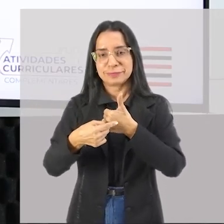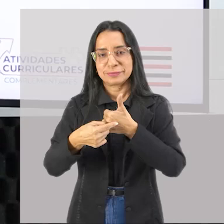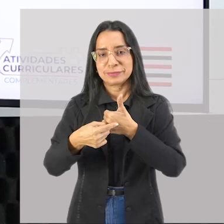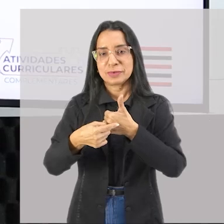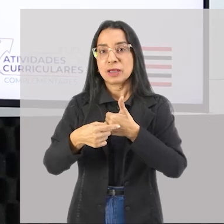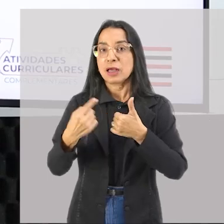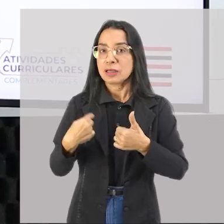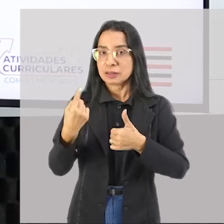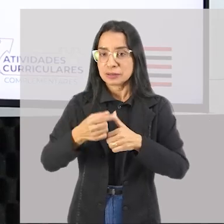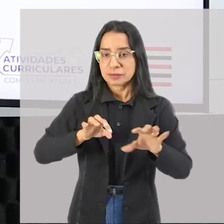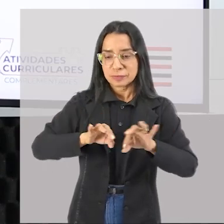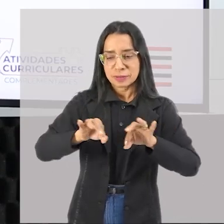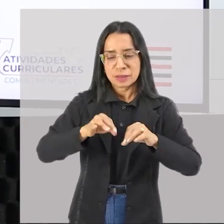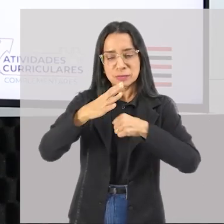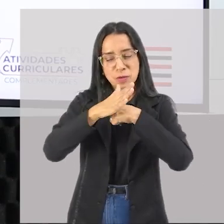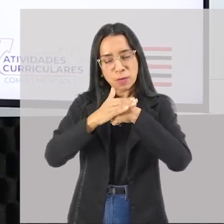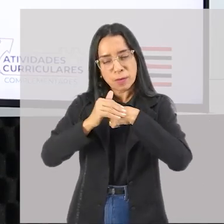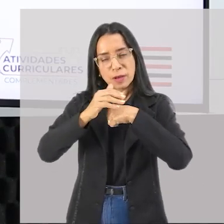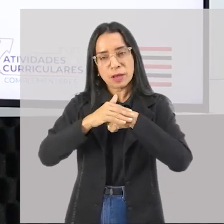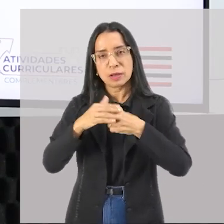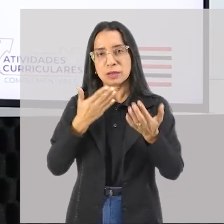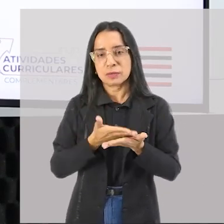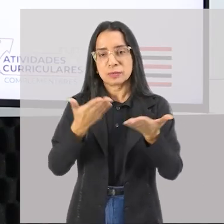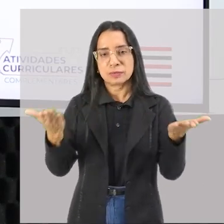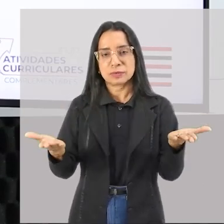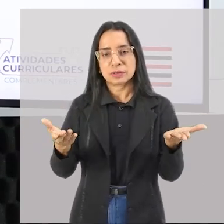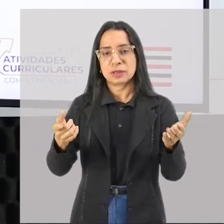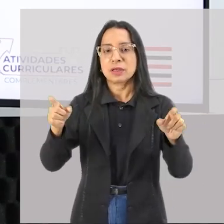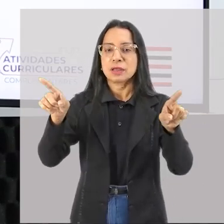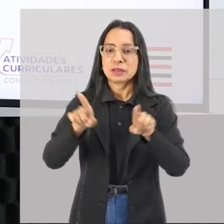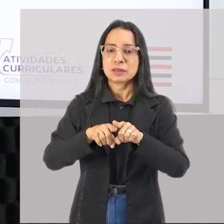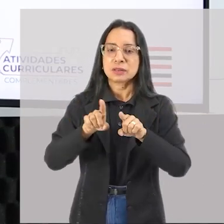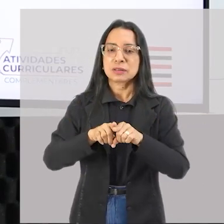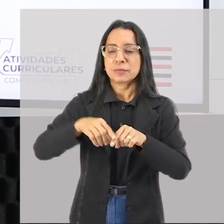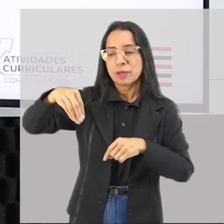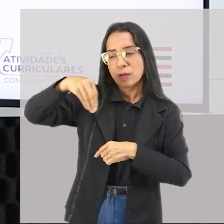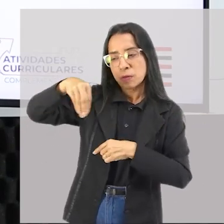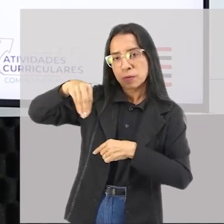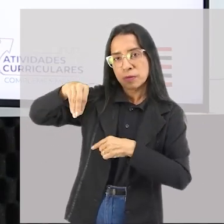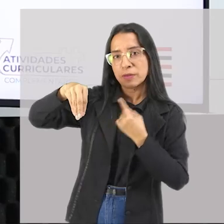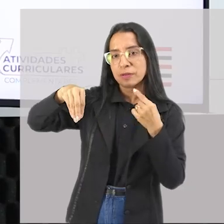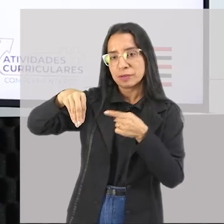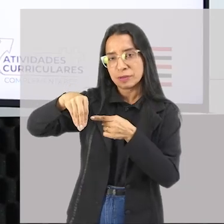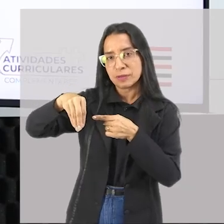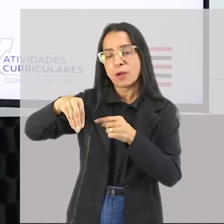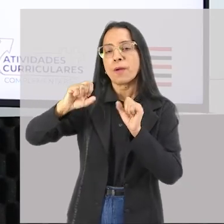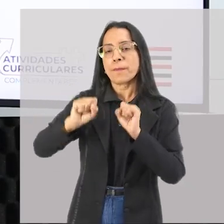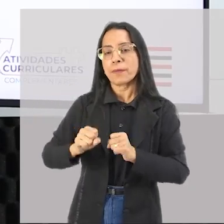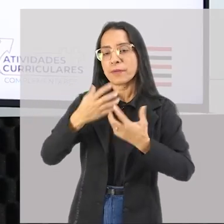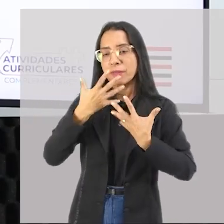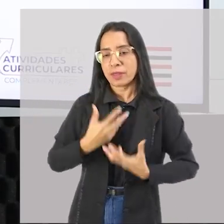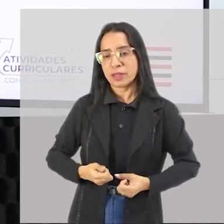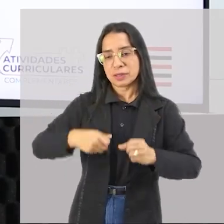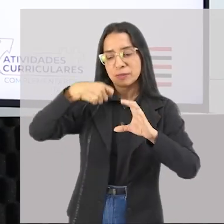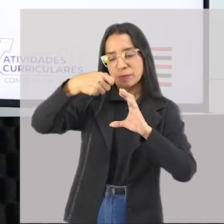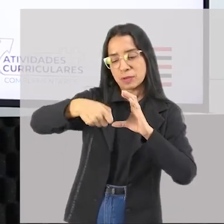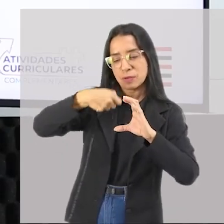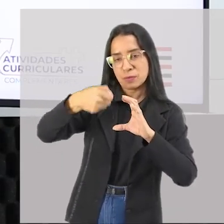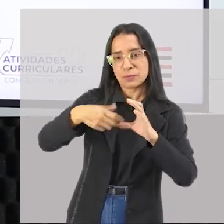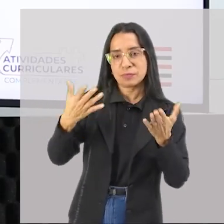gente prepara com muito carinho para vocês. E também acionem ou ativem o sininho para que vocês possam receber